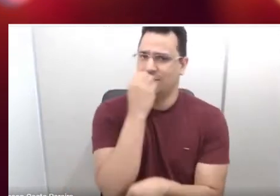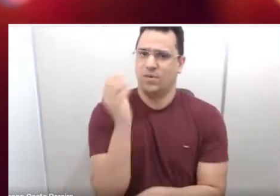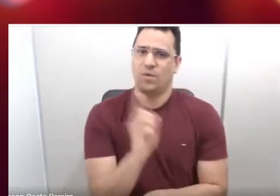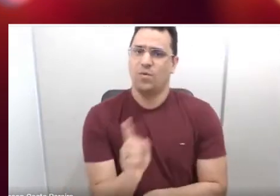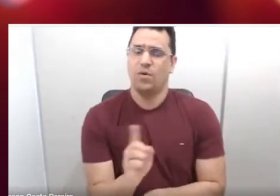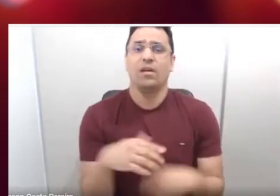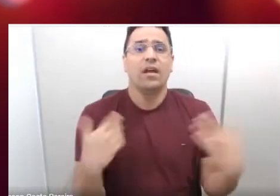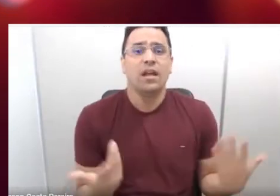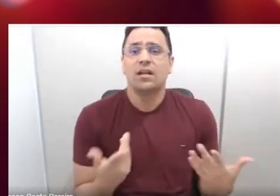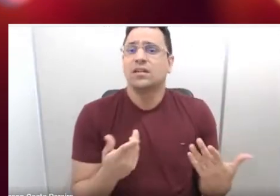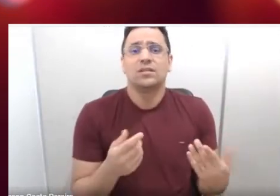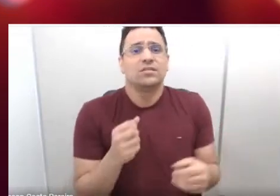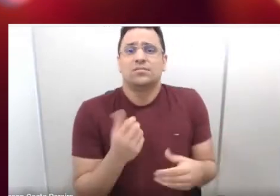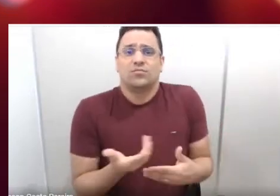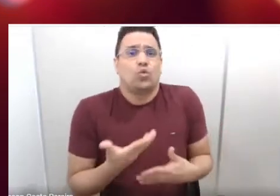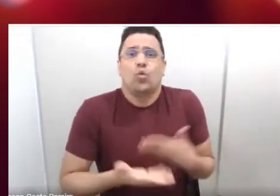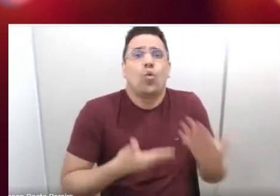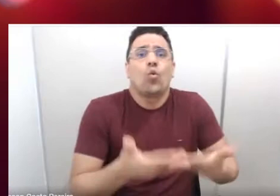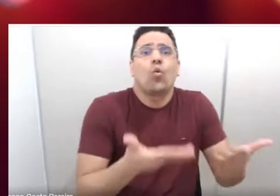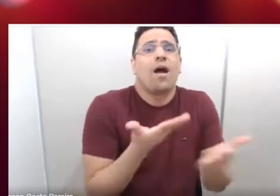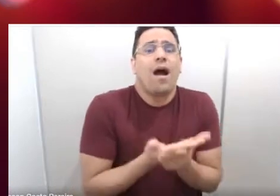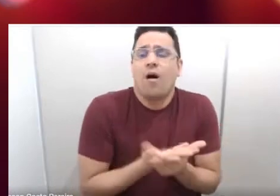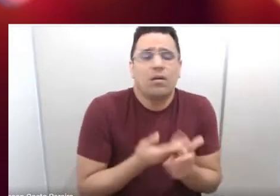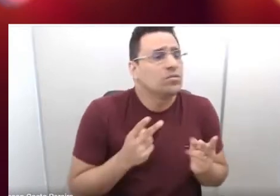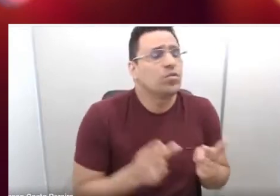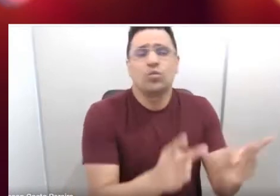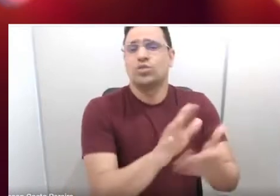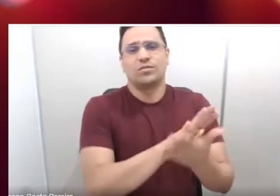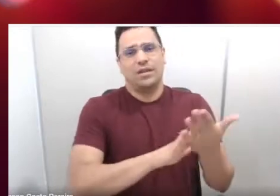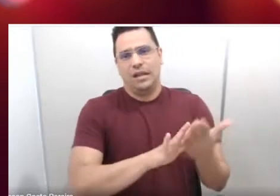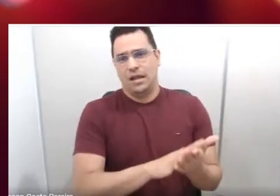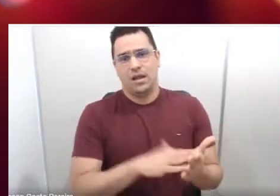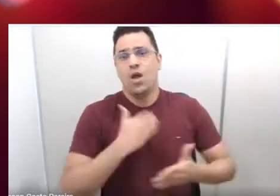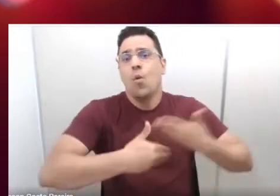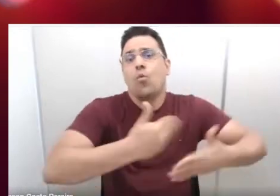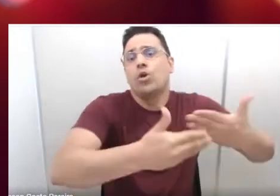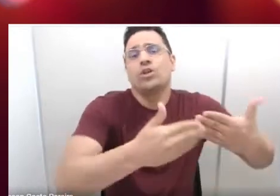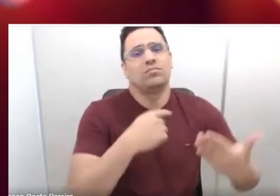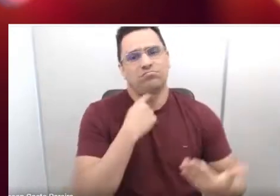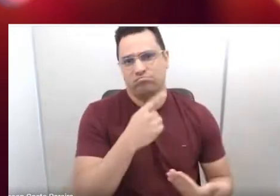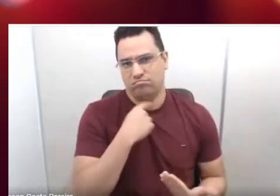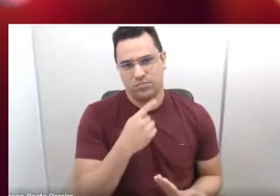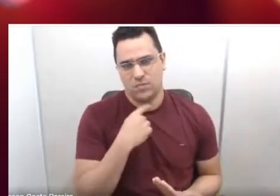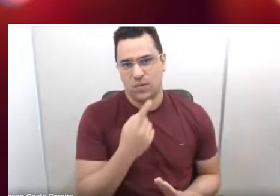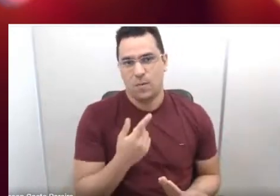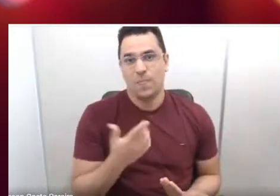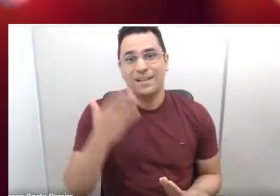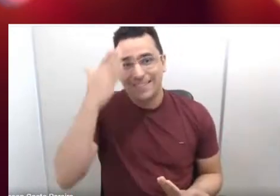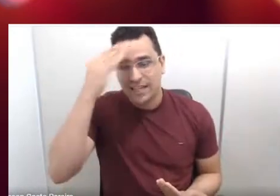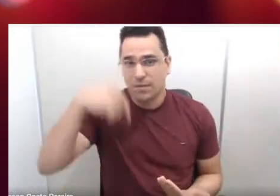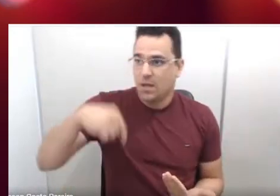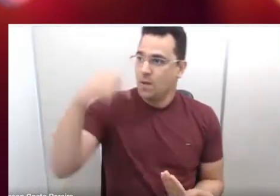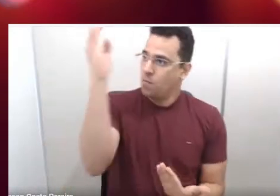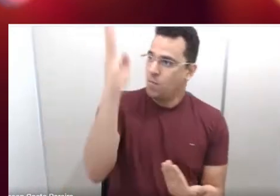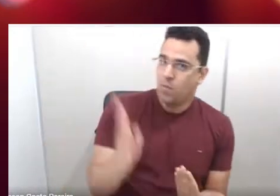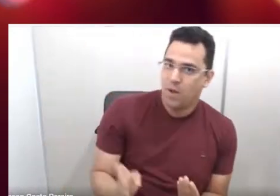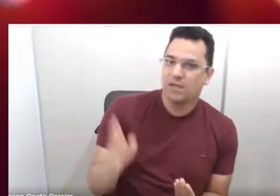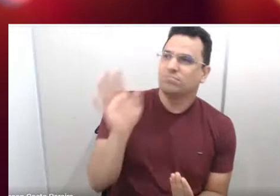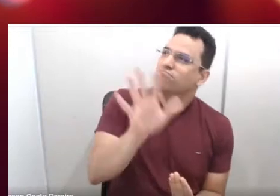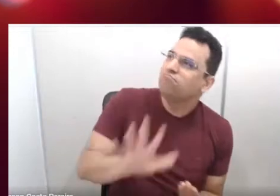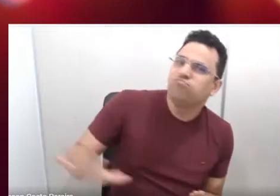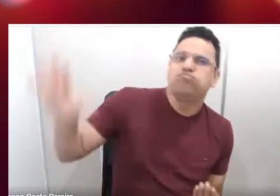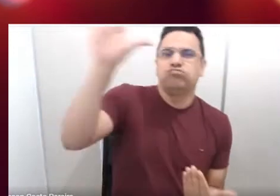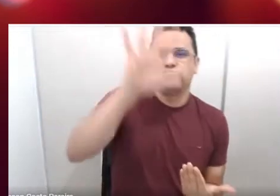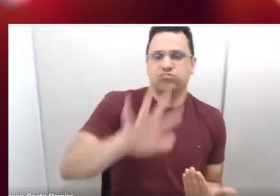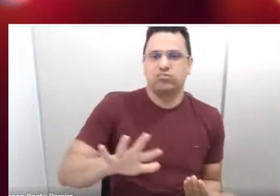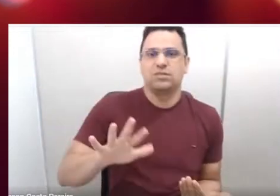e aí eu acho que a gente acaba fazendo um link com o cenário nacional e internacional, de que a gente está vivendo um momento